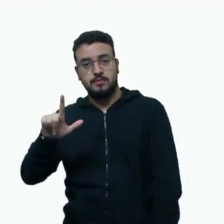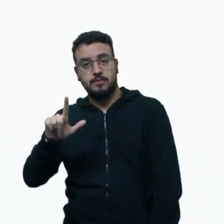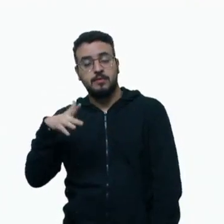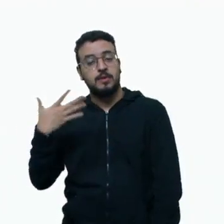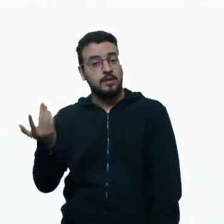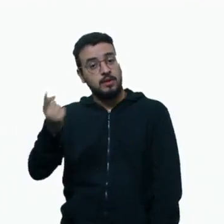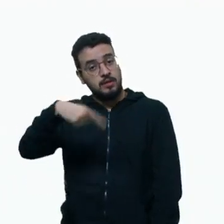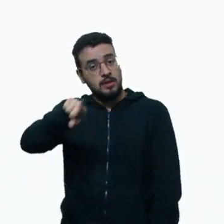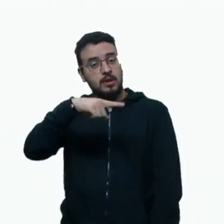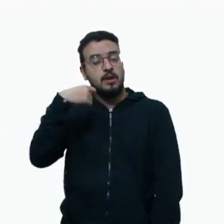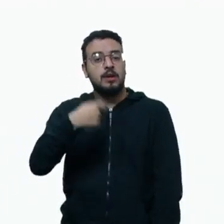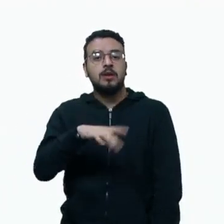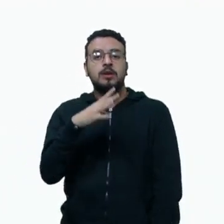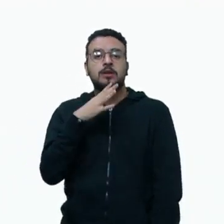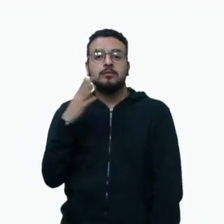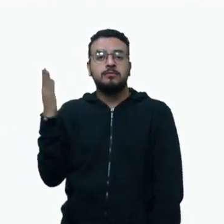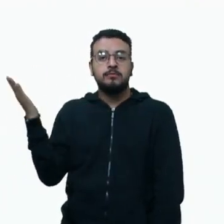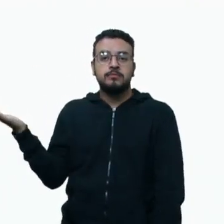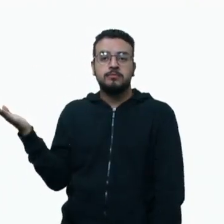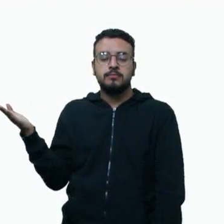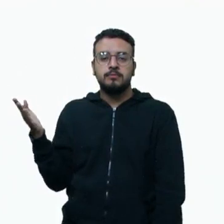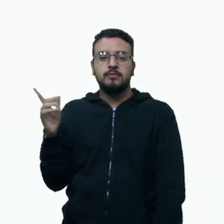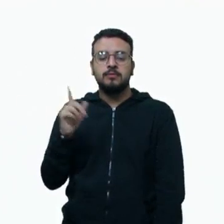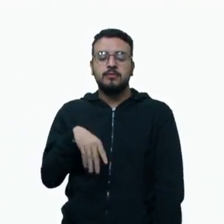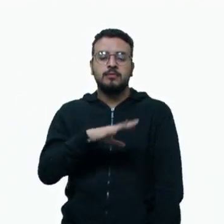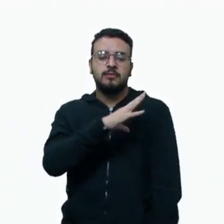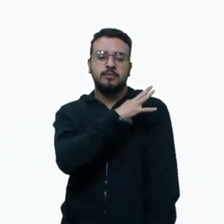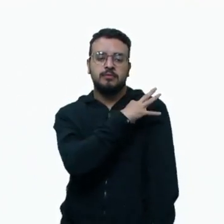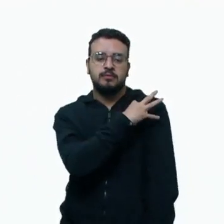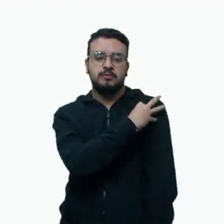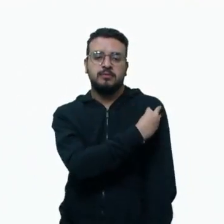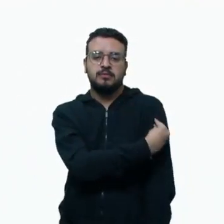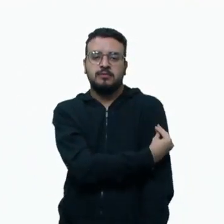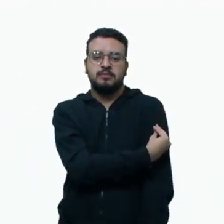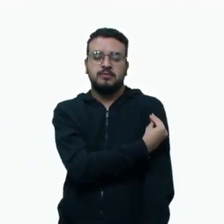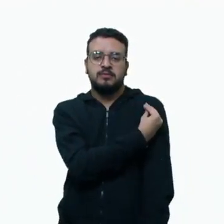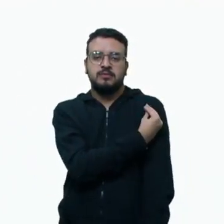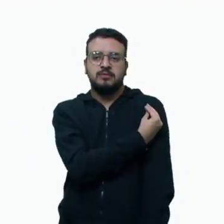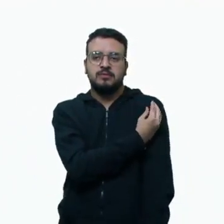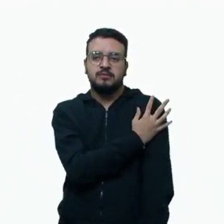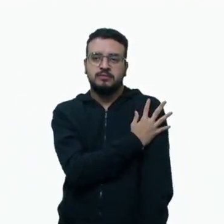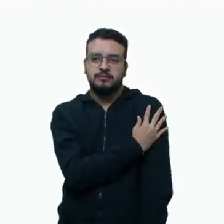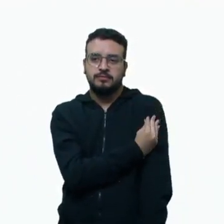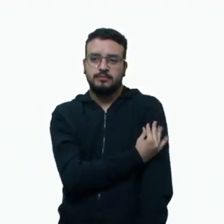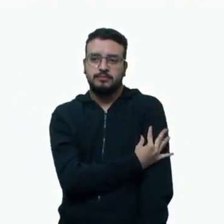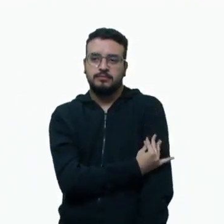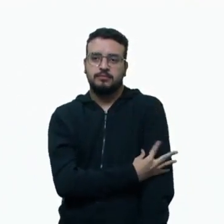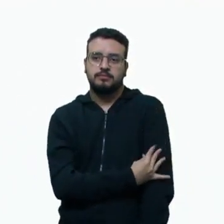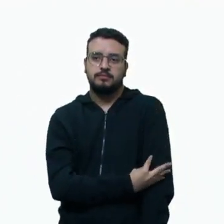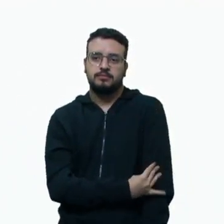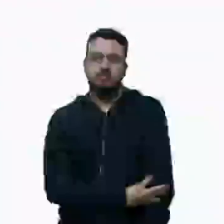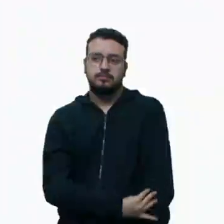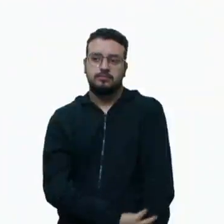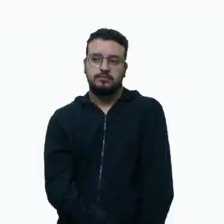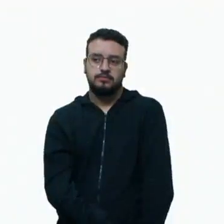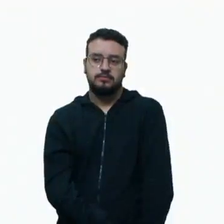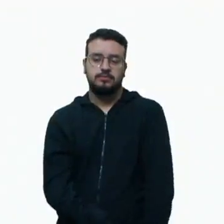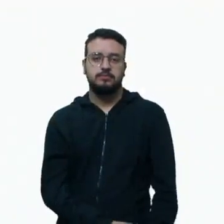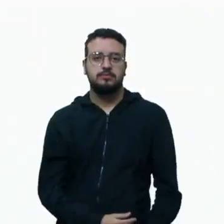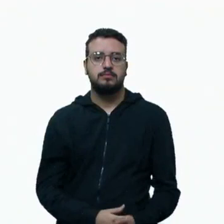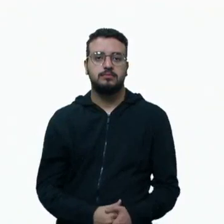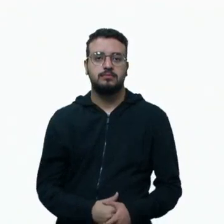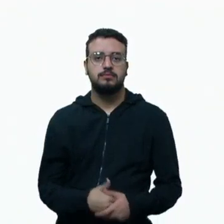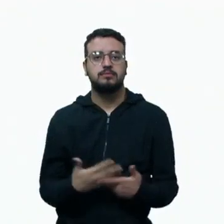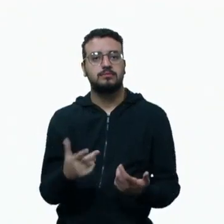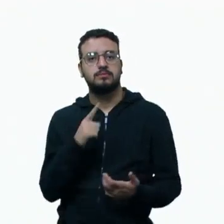plexo braquial com uma junção de nervos que estão presentes na região do braço e do antebraço. Tá certo? E